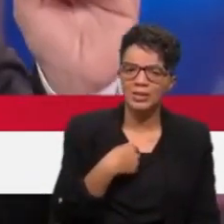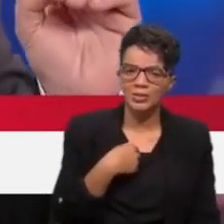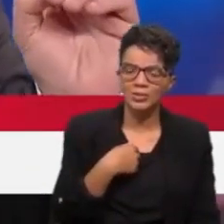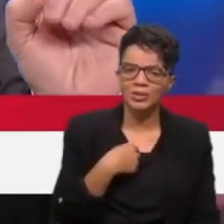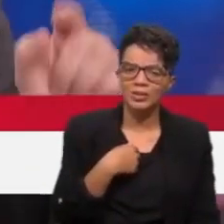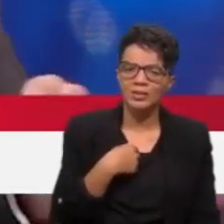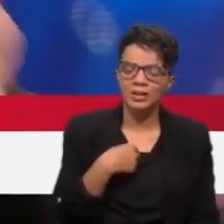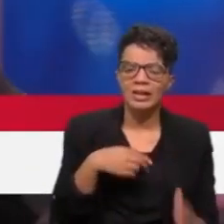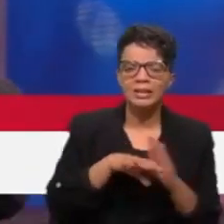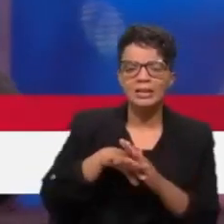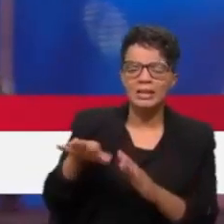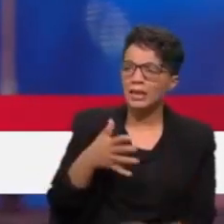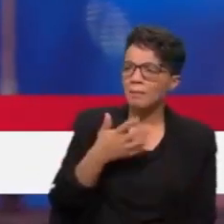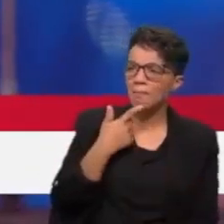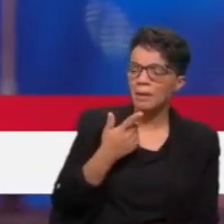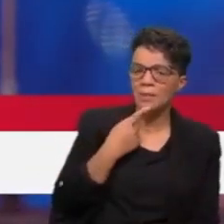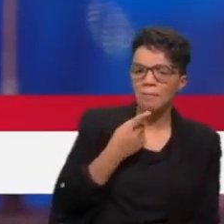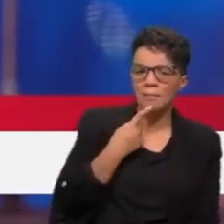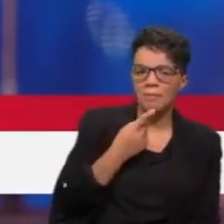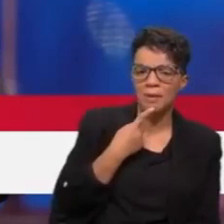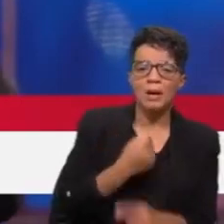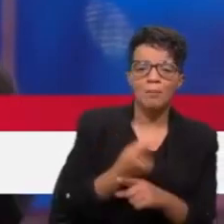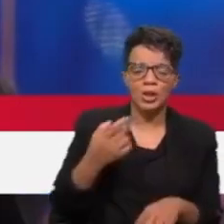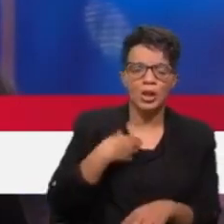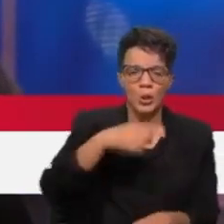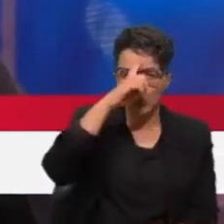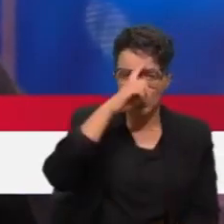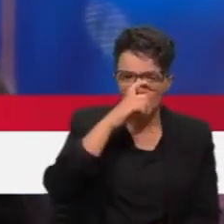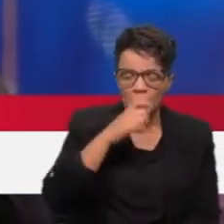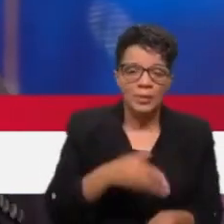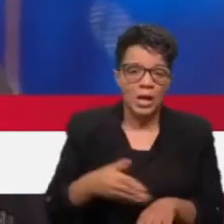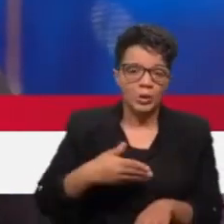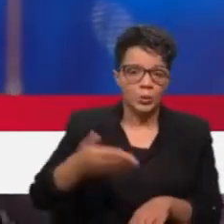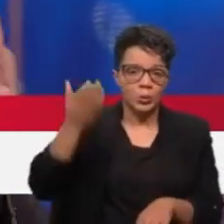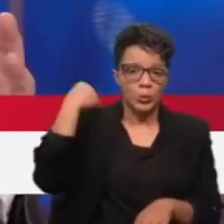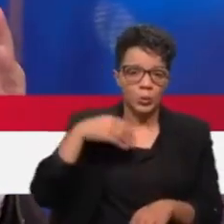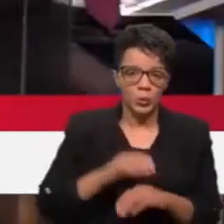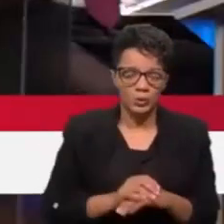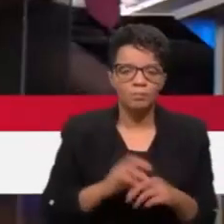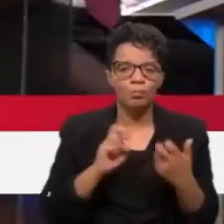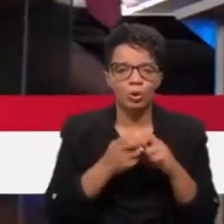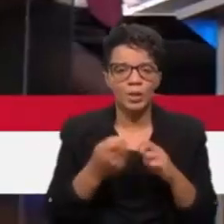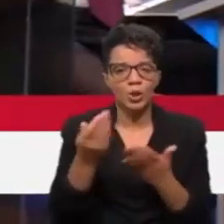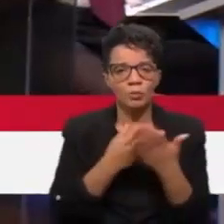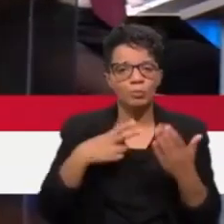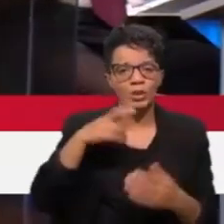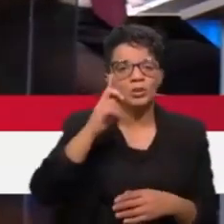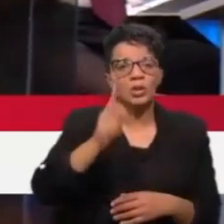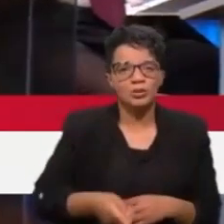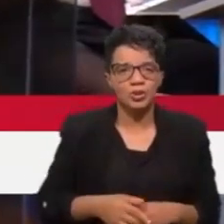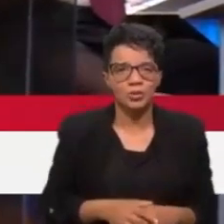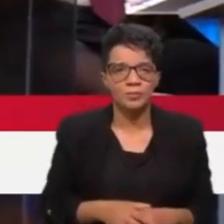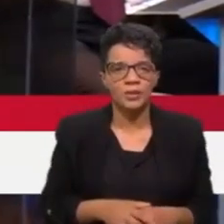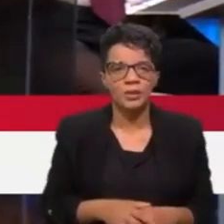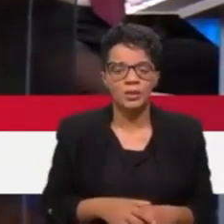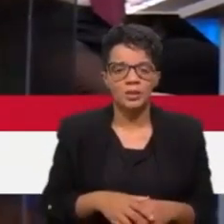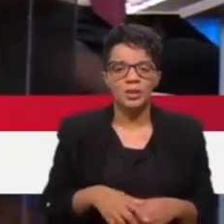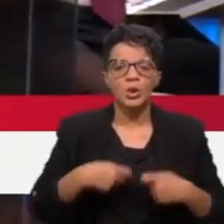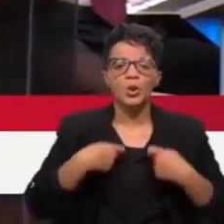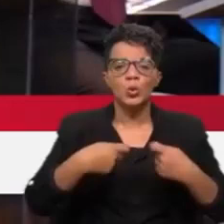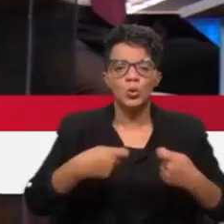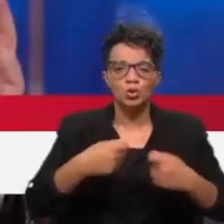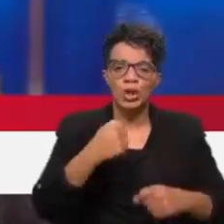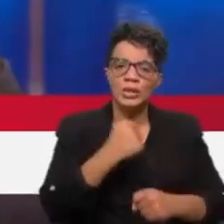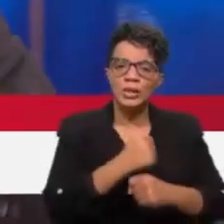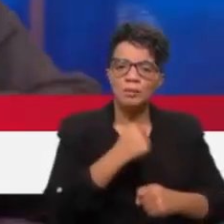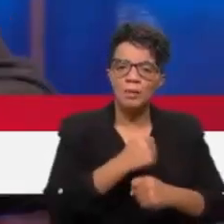ouvir nomeadamente a direita porque eu ainda me lembro muito bem do tempo em que o problema da economia Portuguesa era os famosos custos unitários